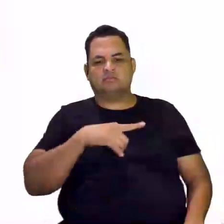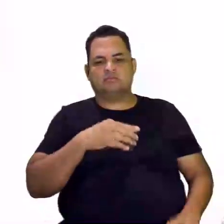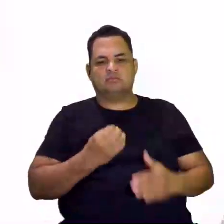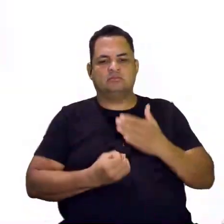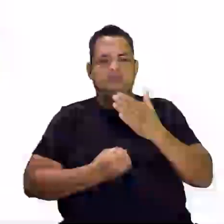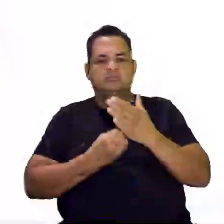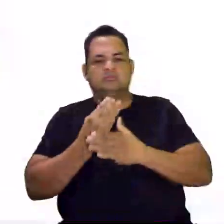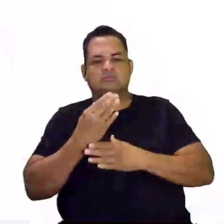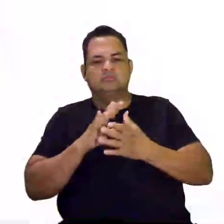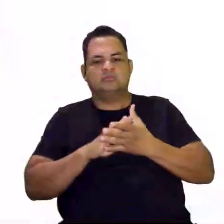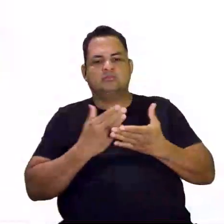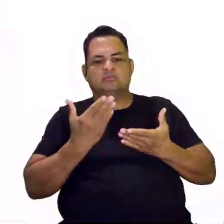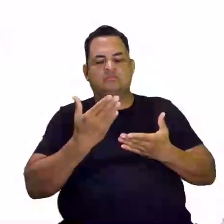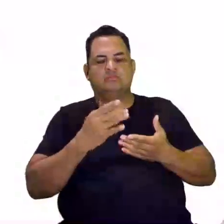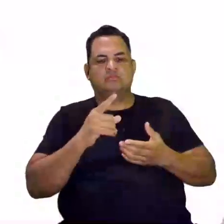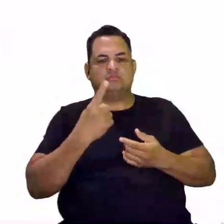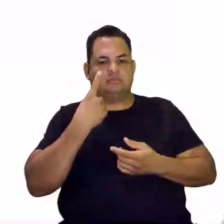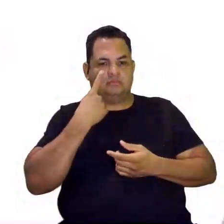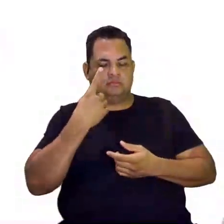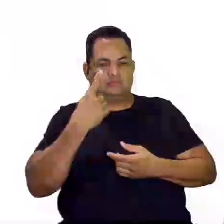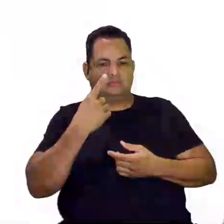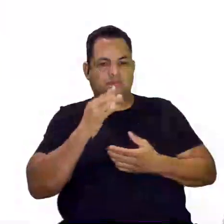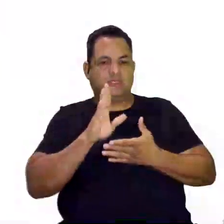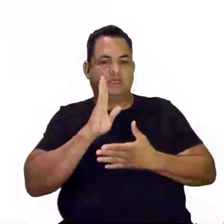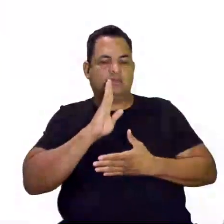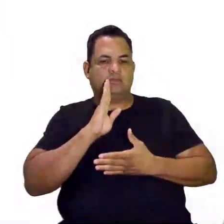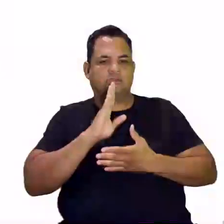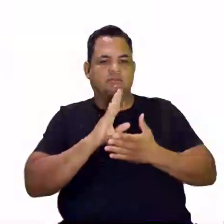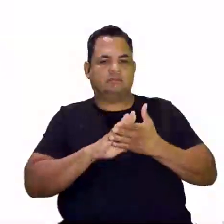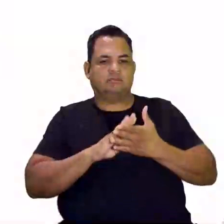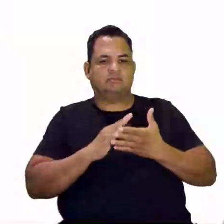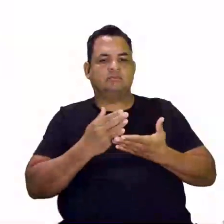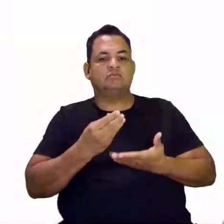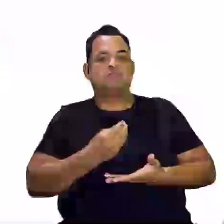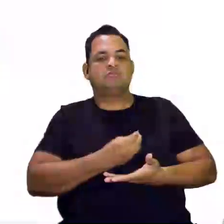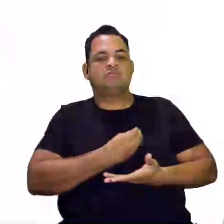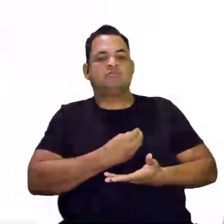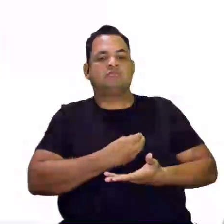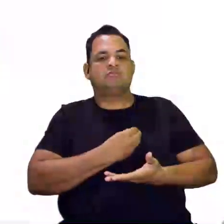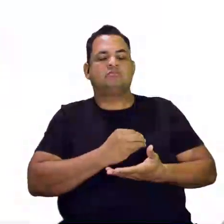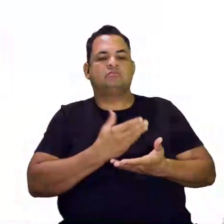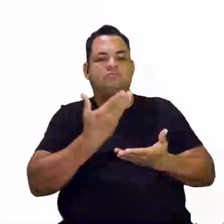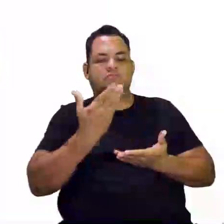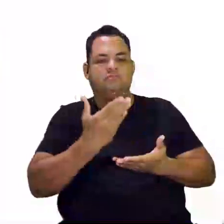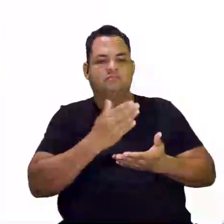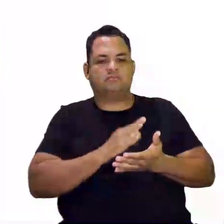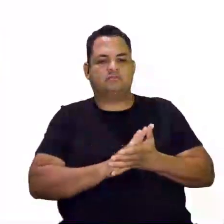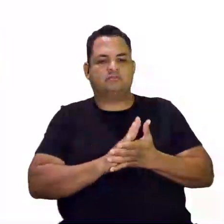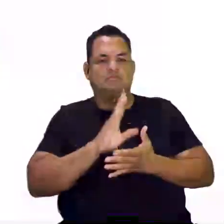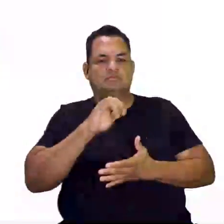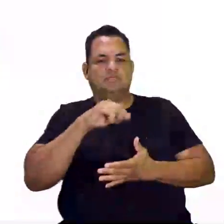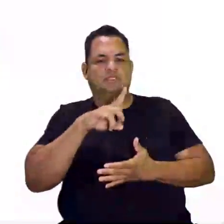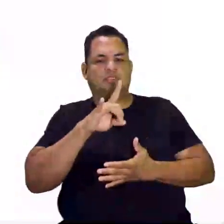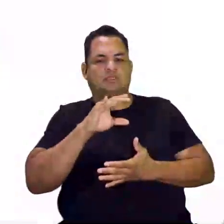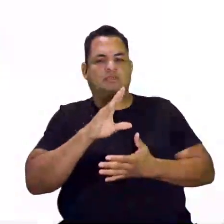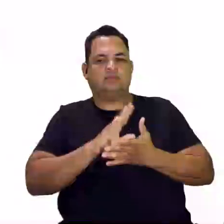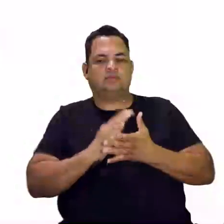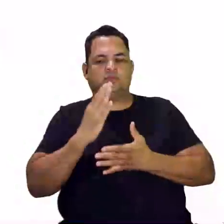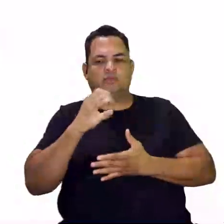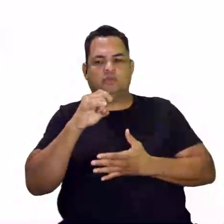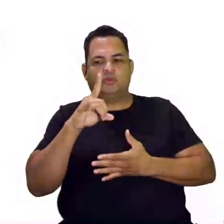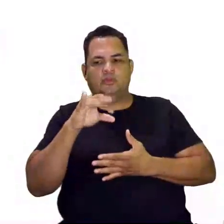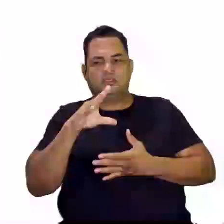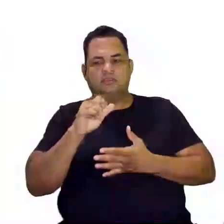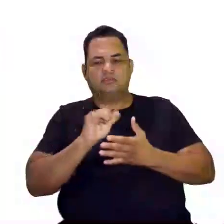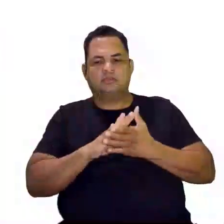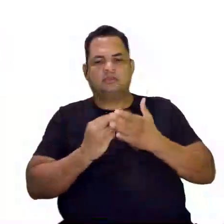surgimento da célula eucariota e olha que barato. A presença dessa mitocôndria e a presença do cloroplasto faz